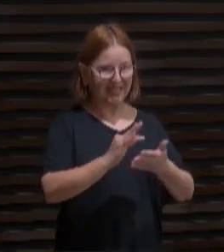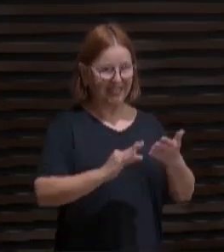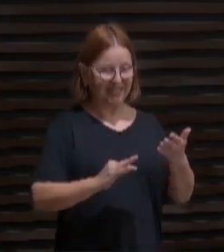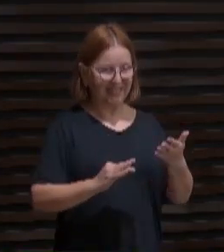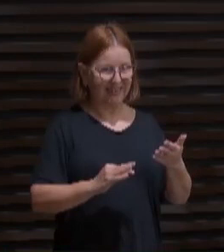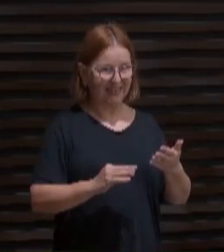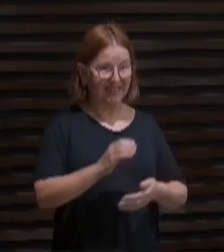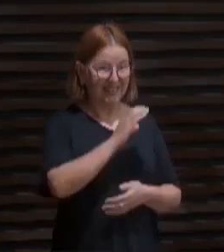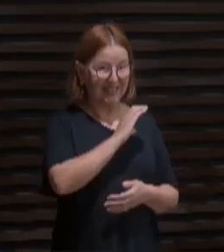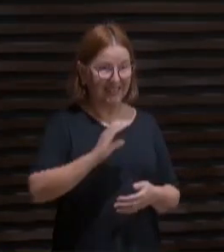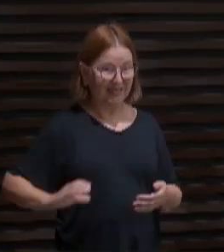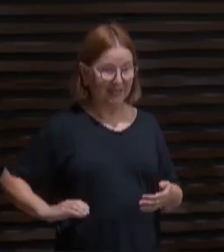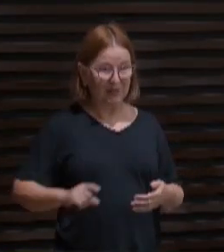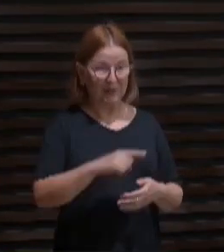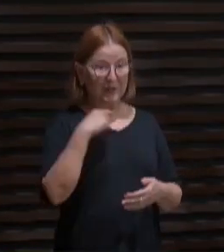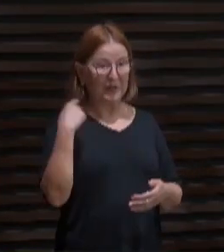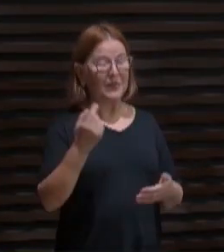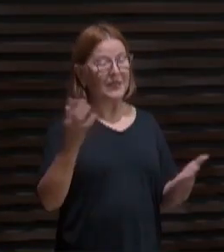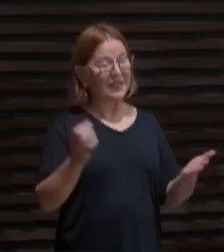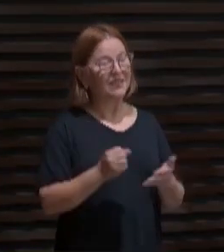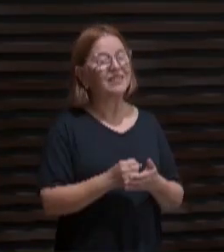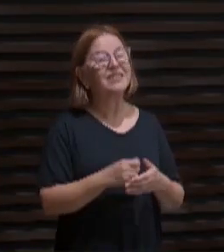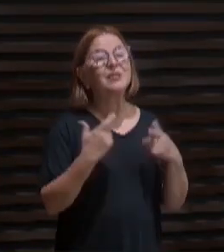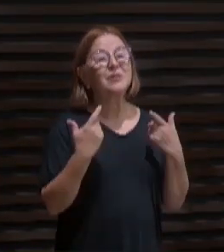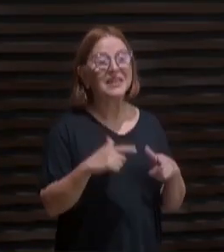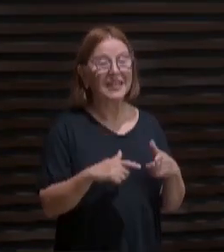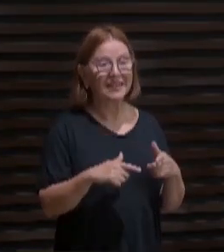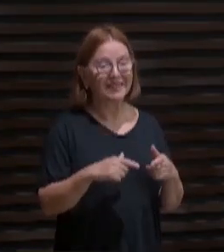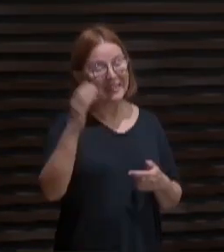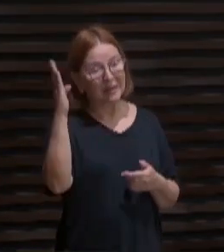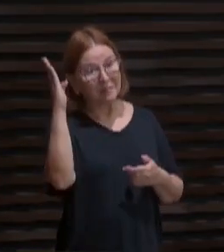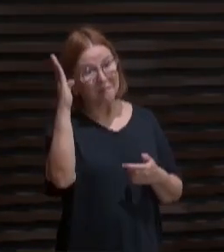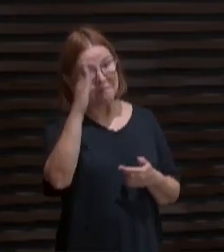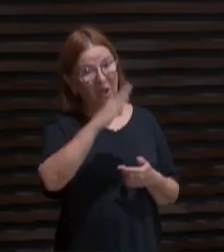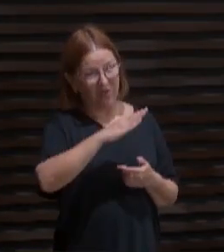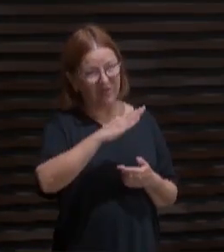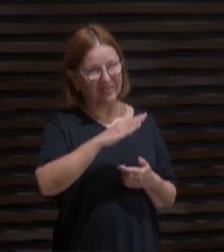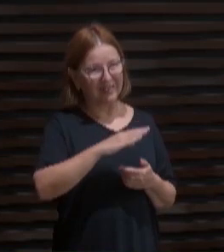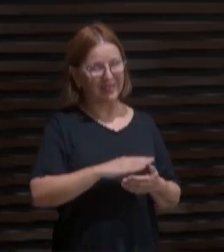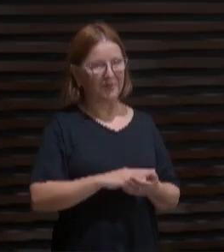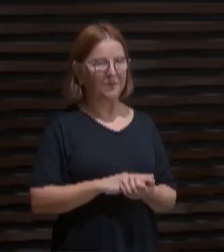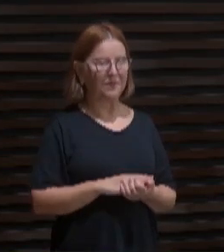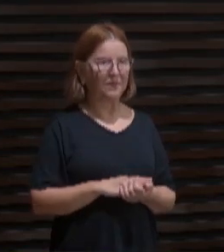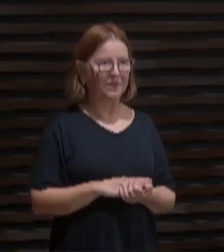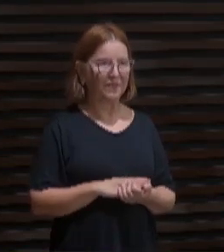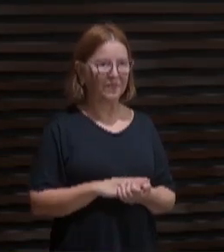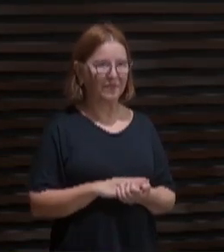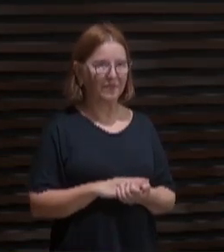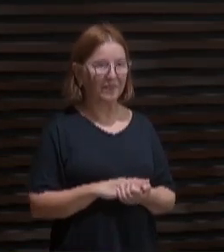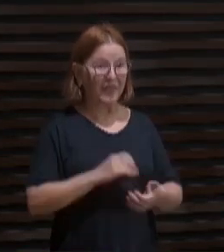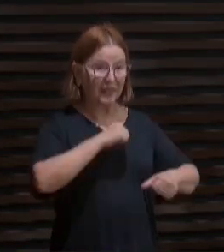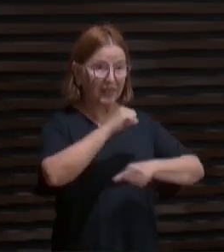nos resgatou. De onde? Da maldição da lei, fazendo-se ele